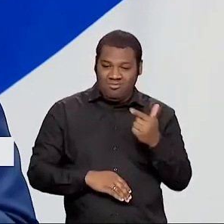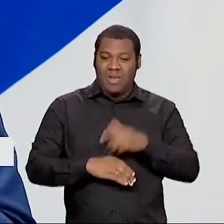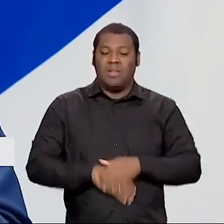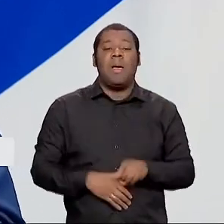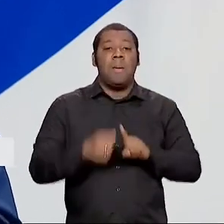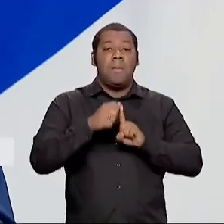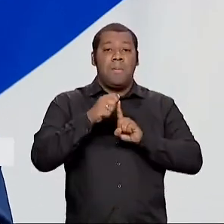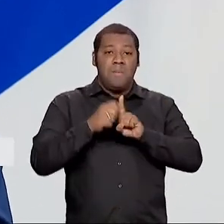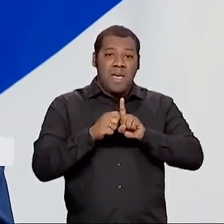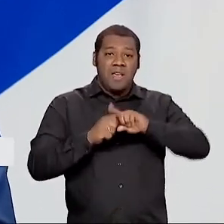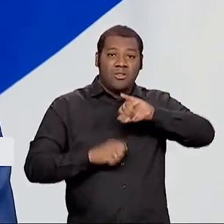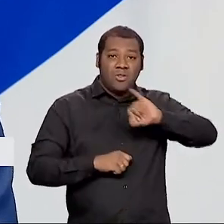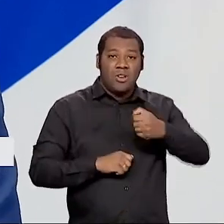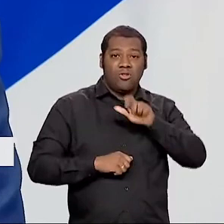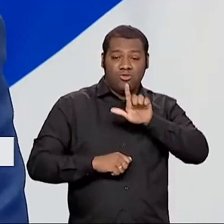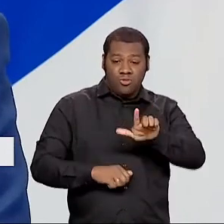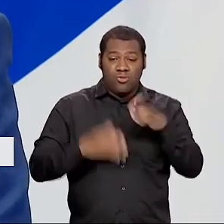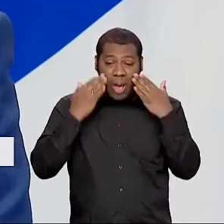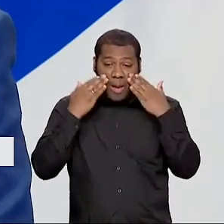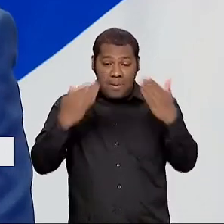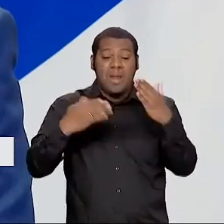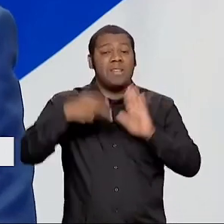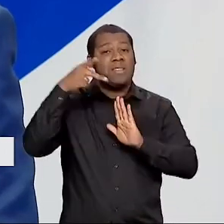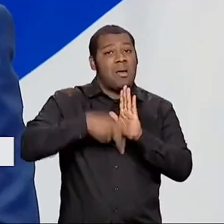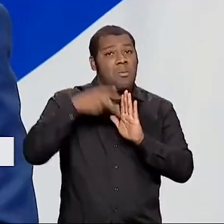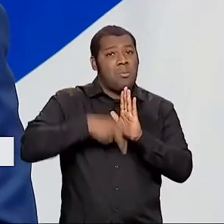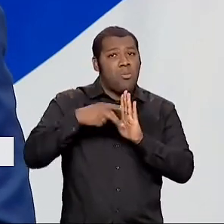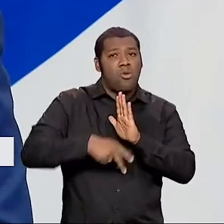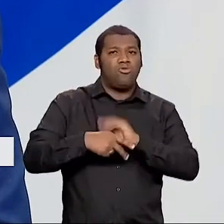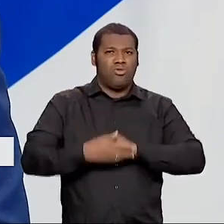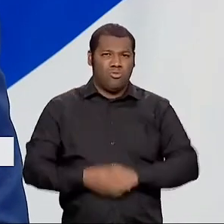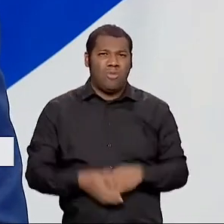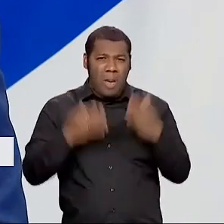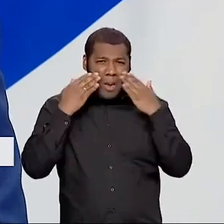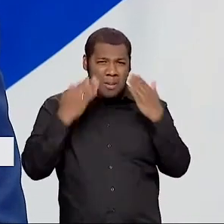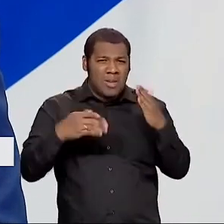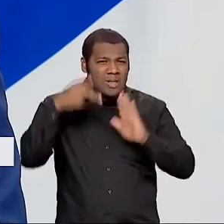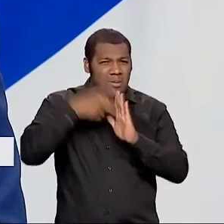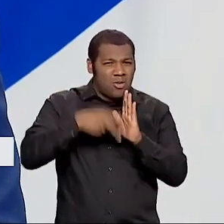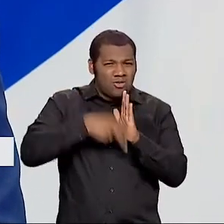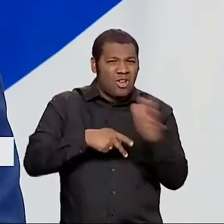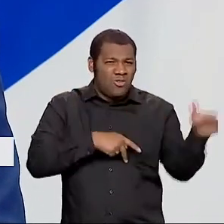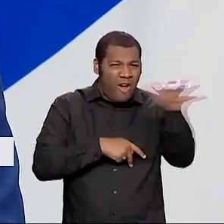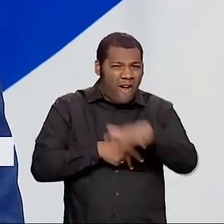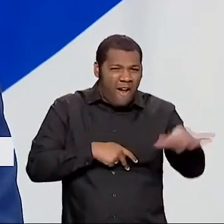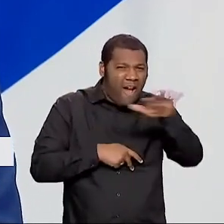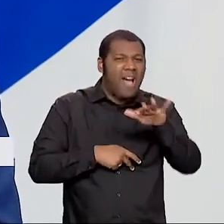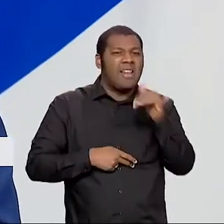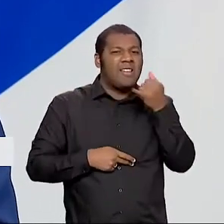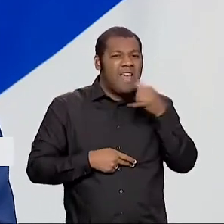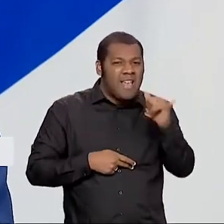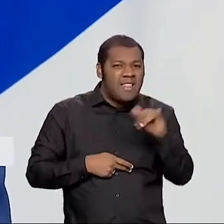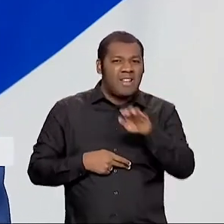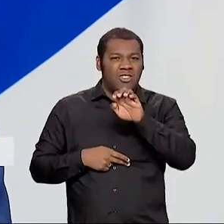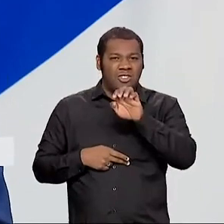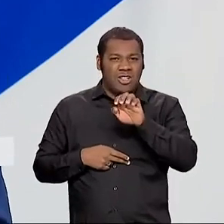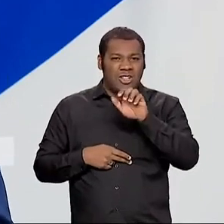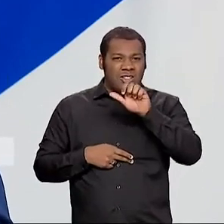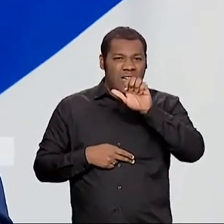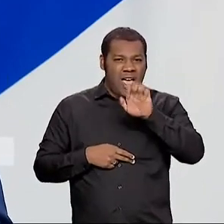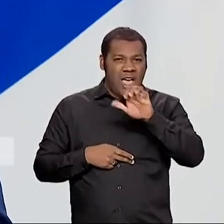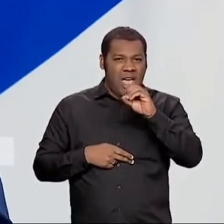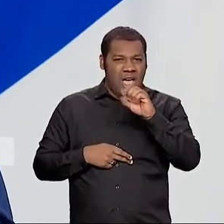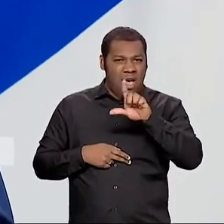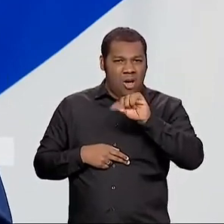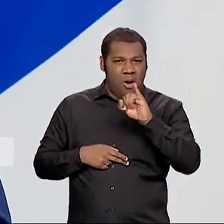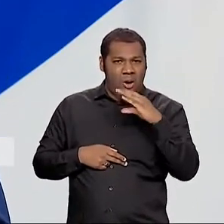projeto em que vai acontecer muita, mas muita coisa nessa questão da produção de energia eólica, de energia solar,